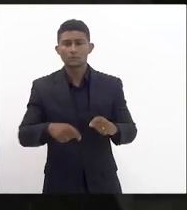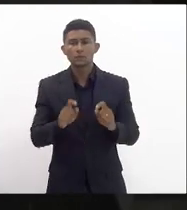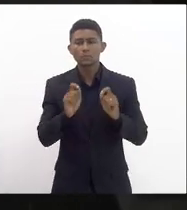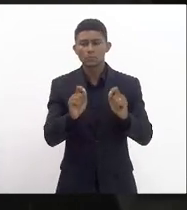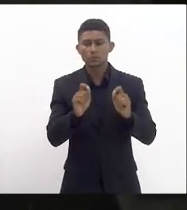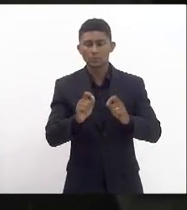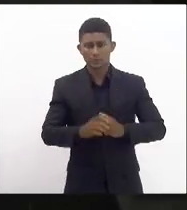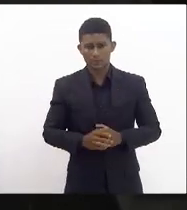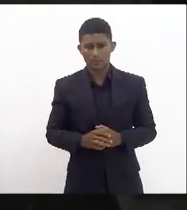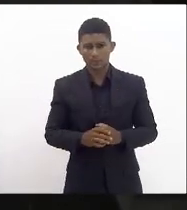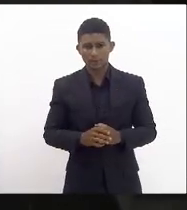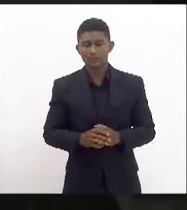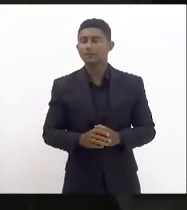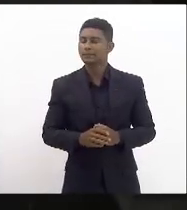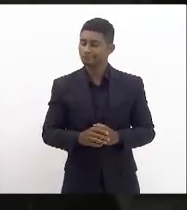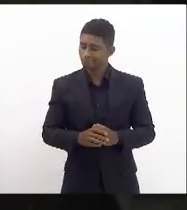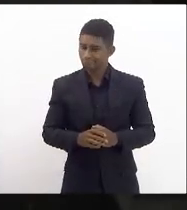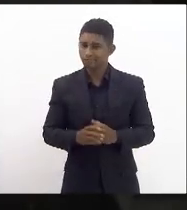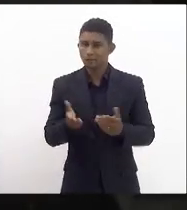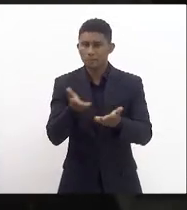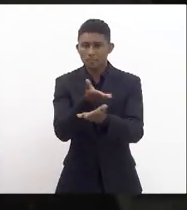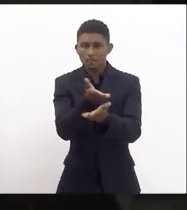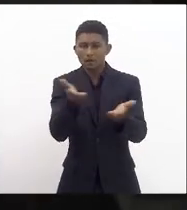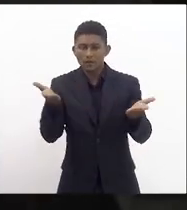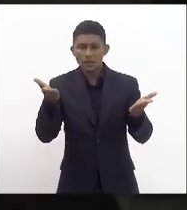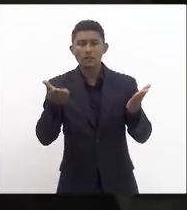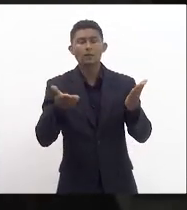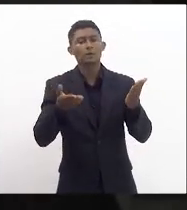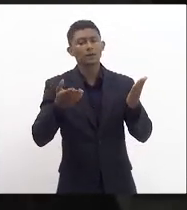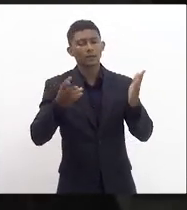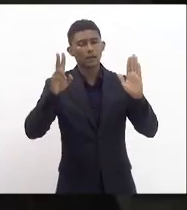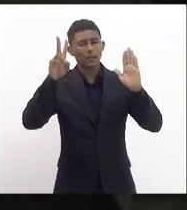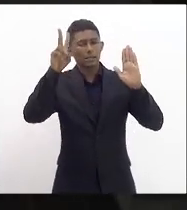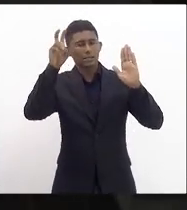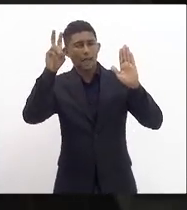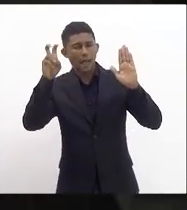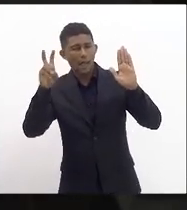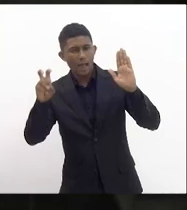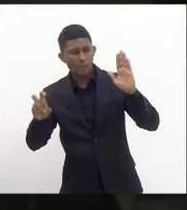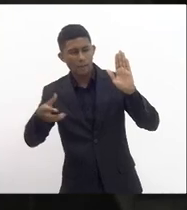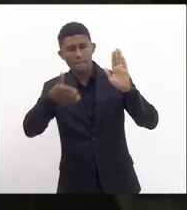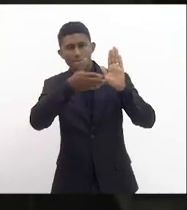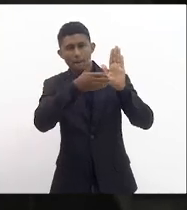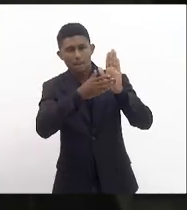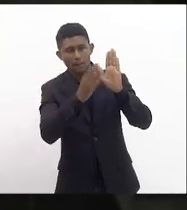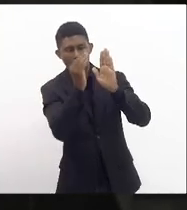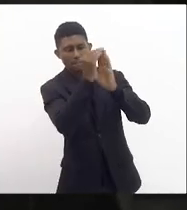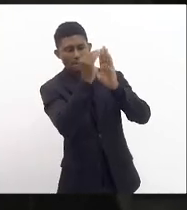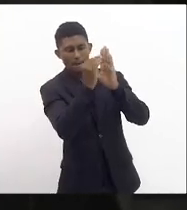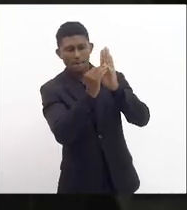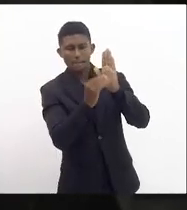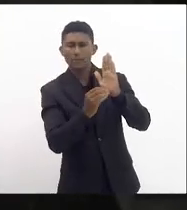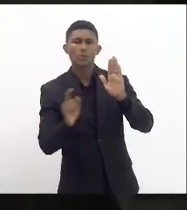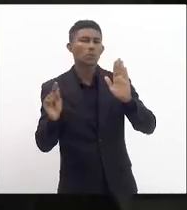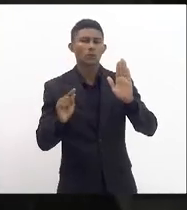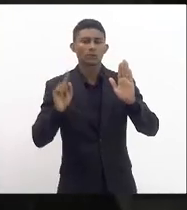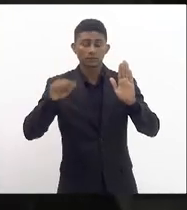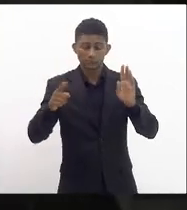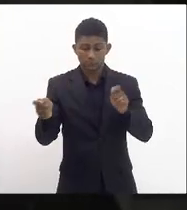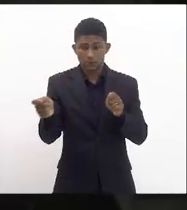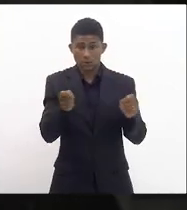o tirocínio de pautarem a sua agenda para discutir a economia